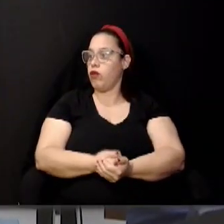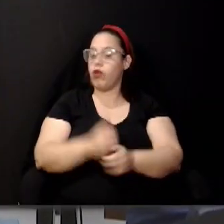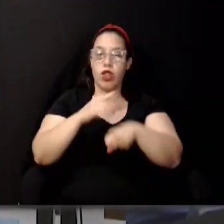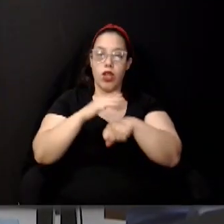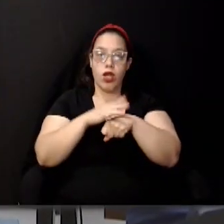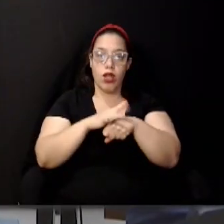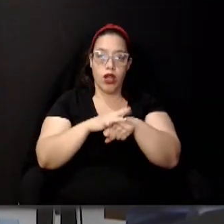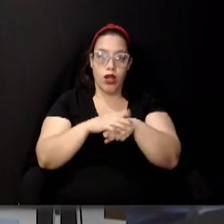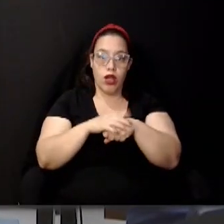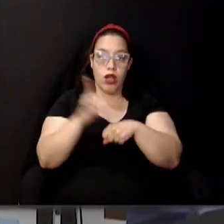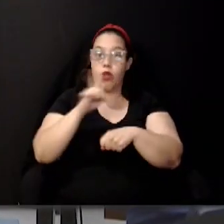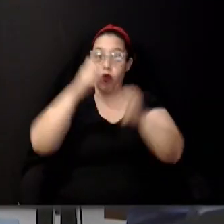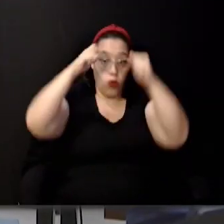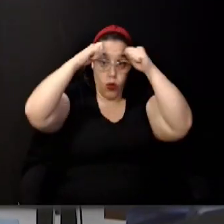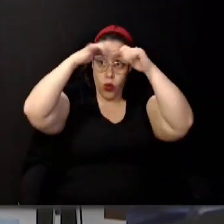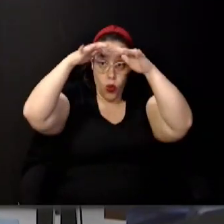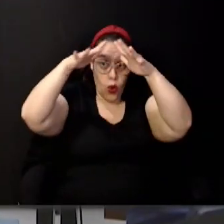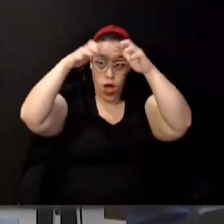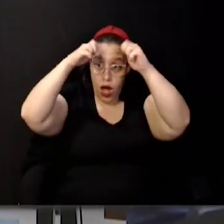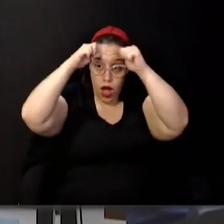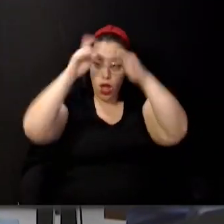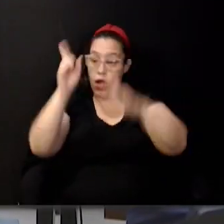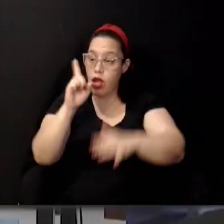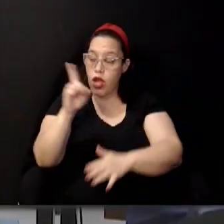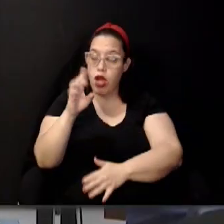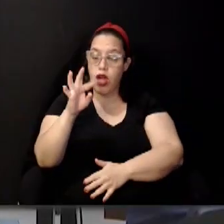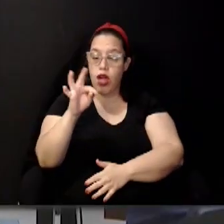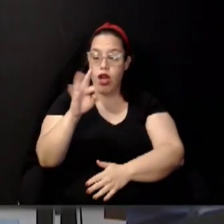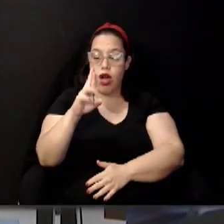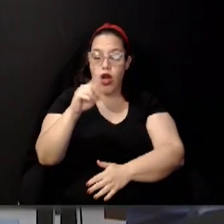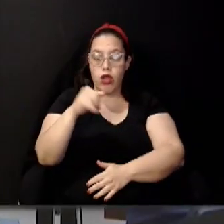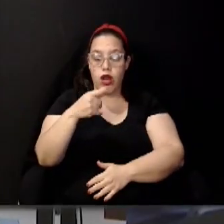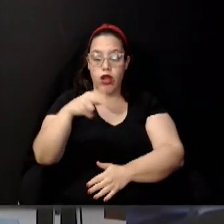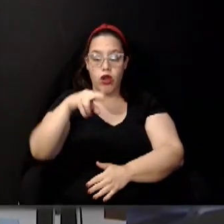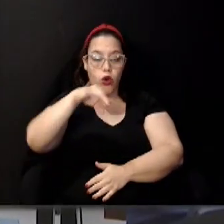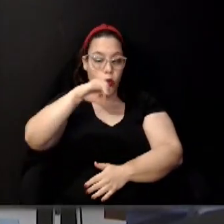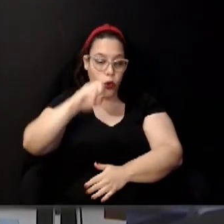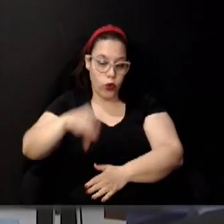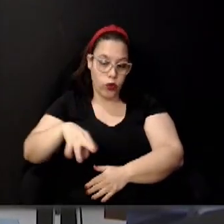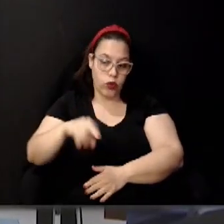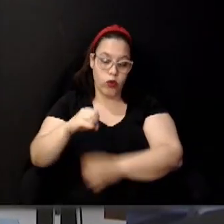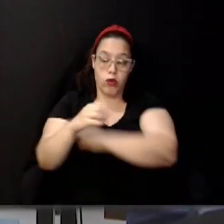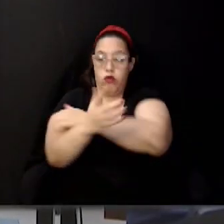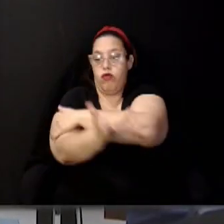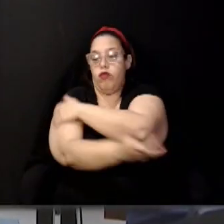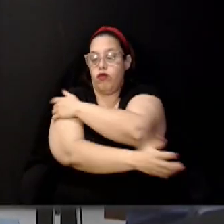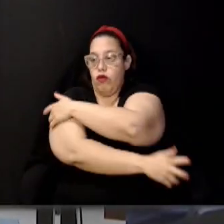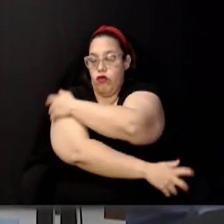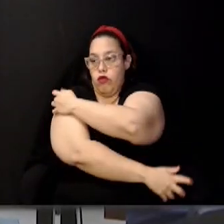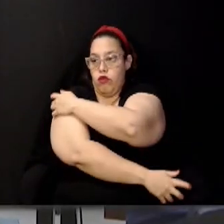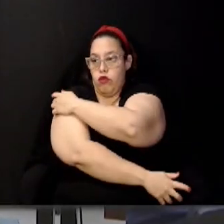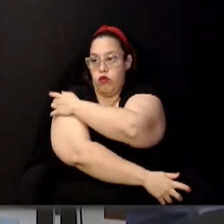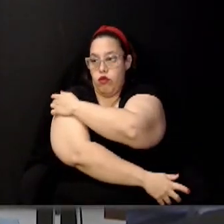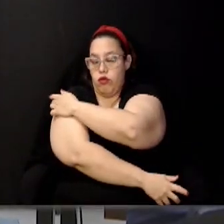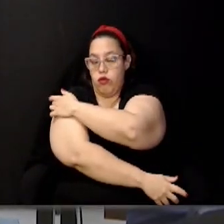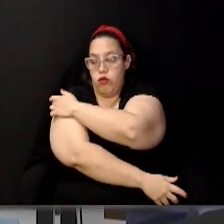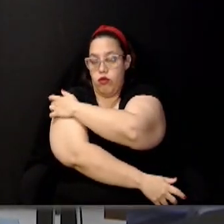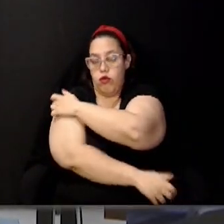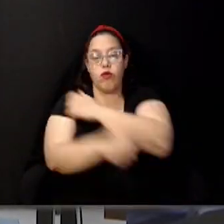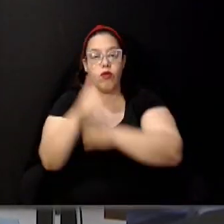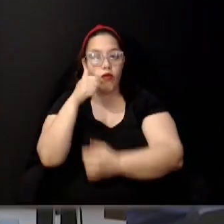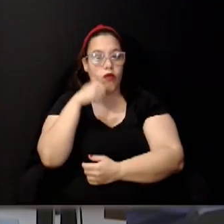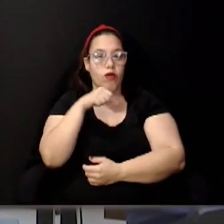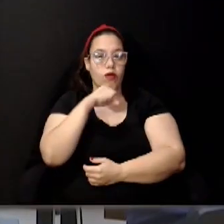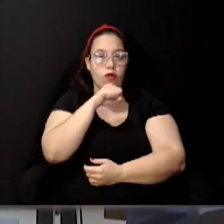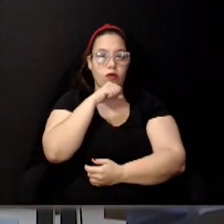não seja doença, né, é um transtorno, mas já vem para a mãe isso. né? Então, será que vamos ver se